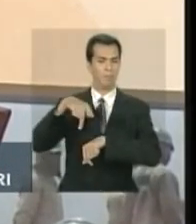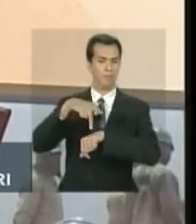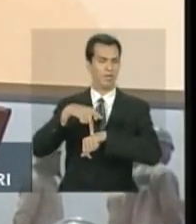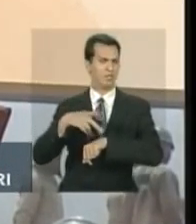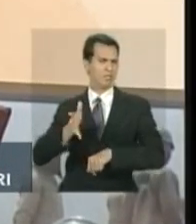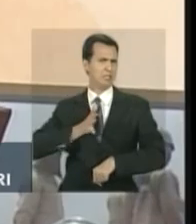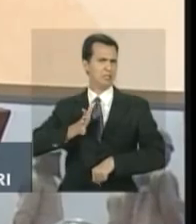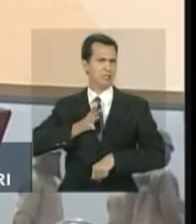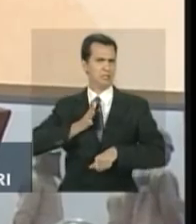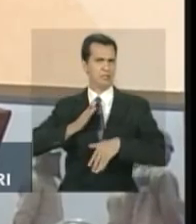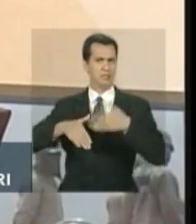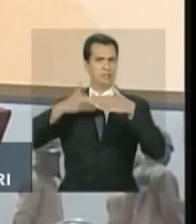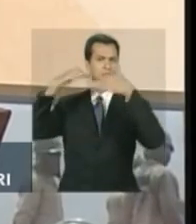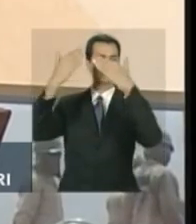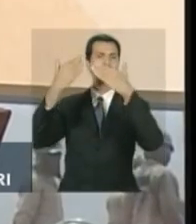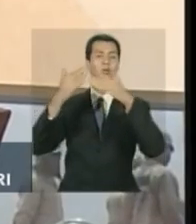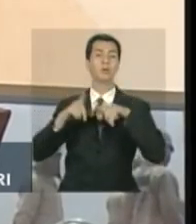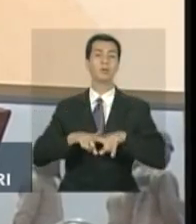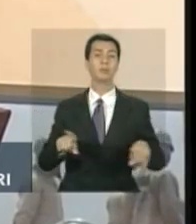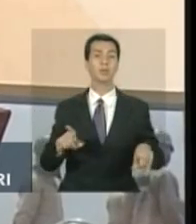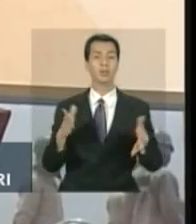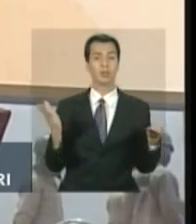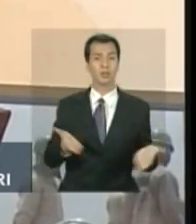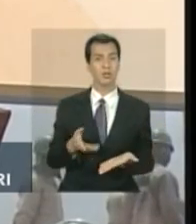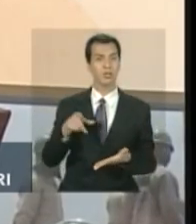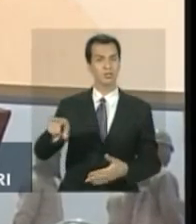desenvolvidos serem países